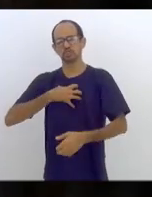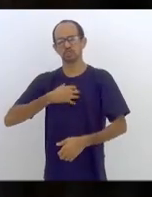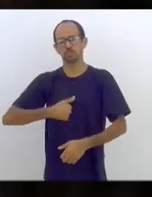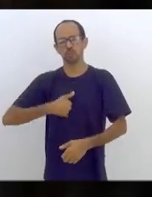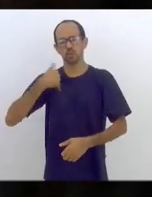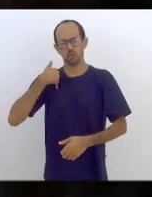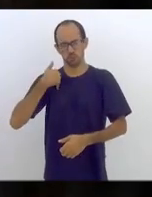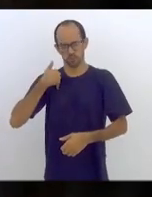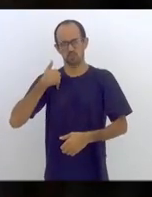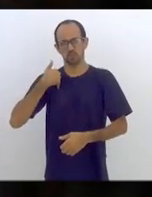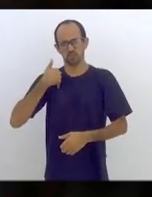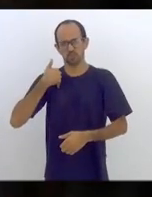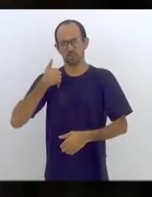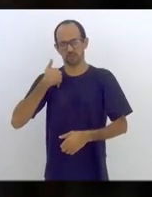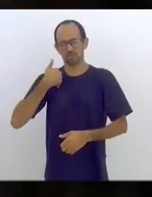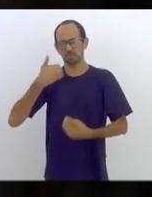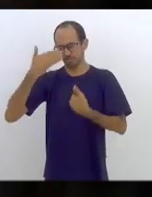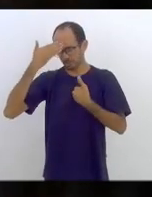Obrigado.